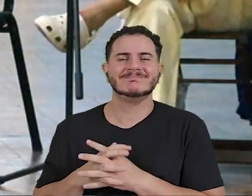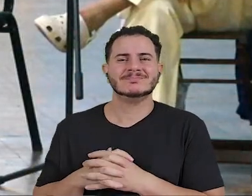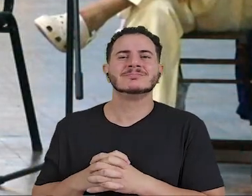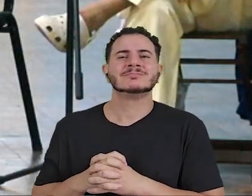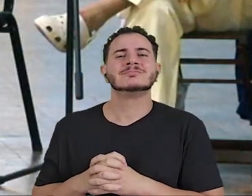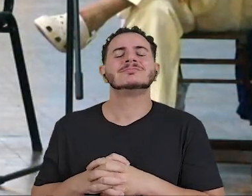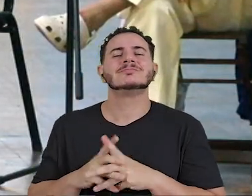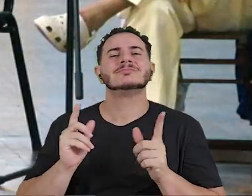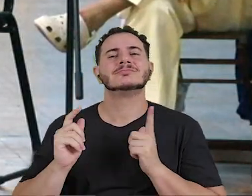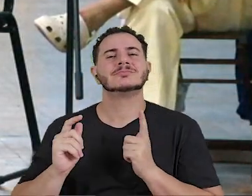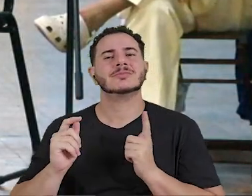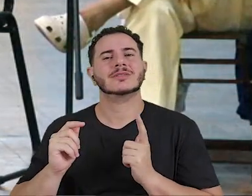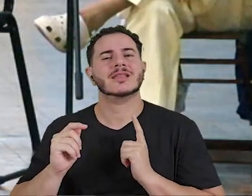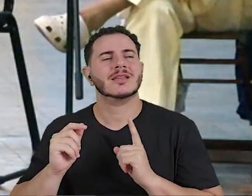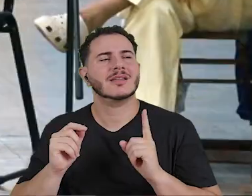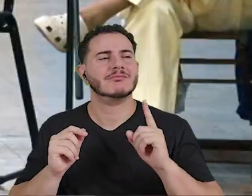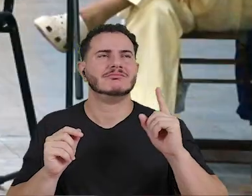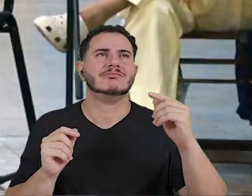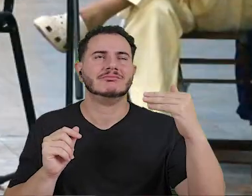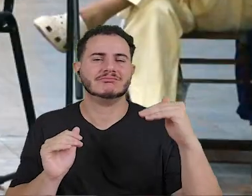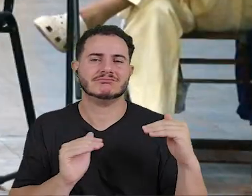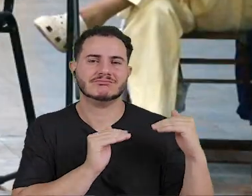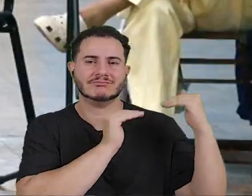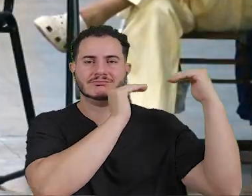Existia lá em cima, no alto de Santa Teresinha,